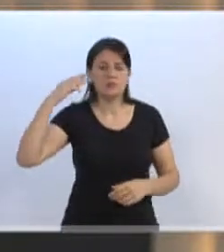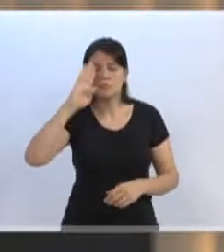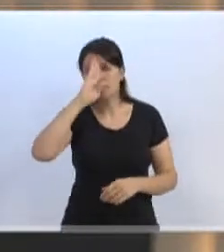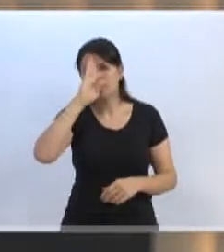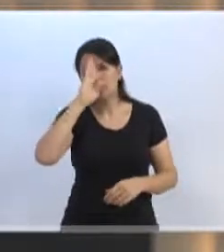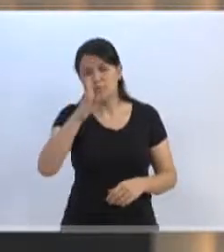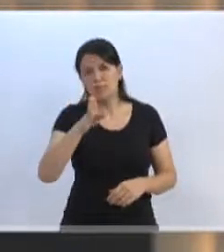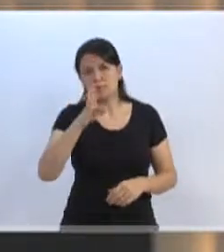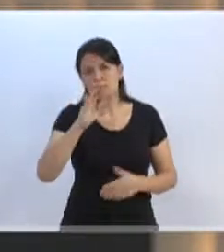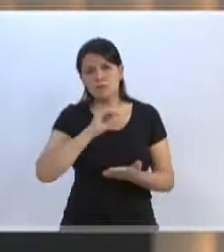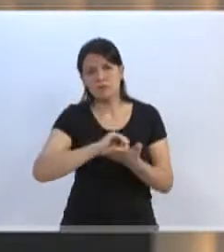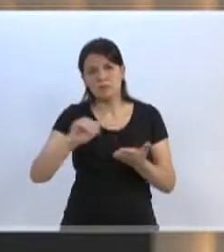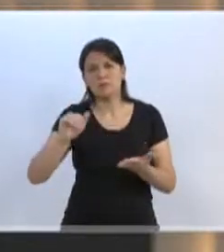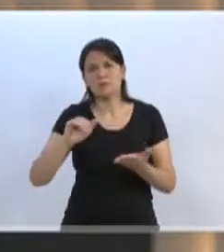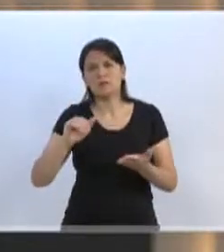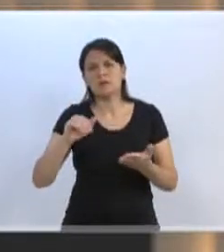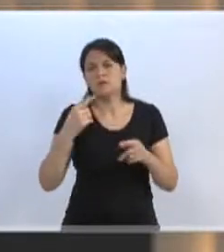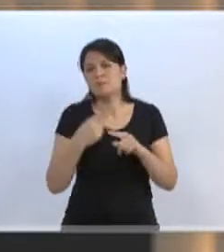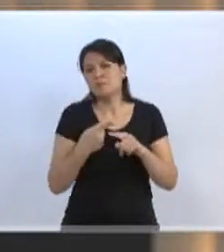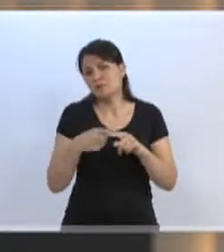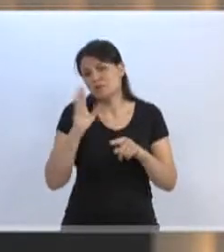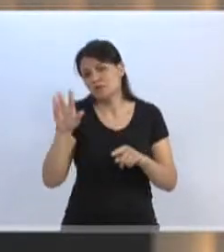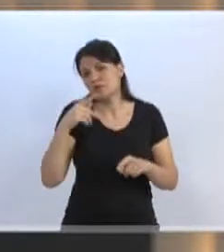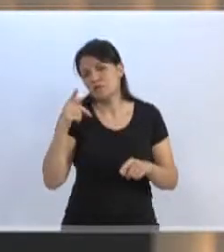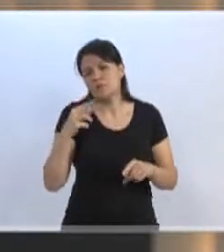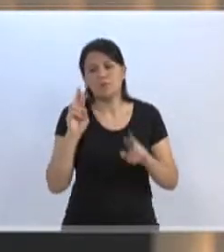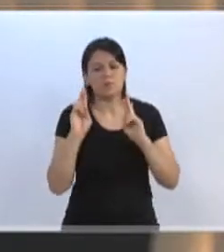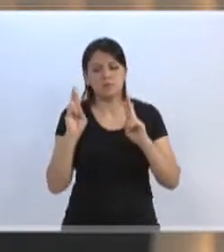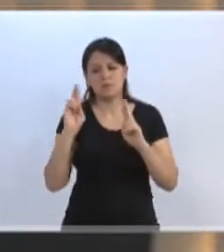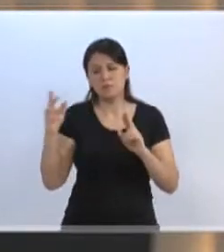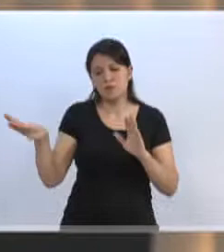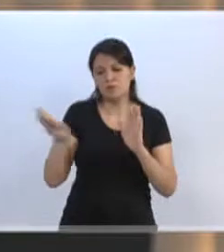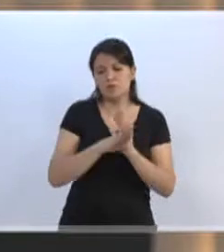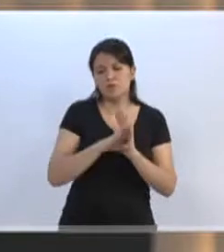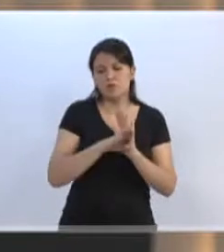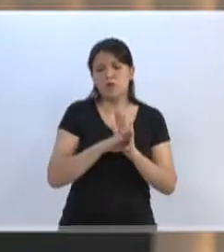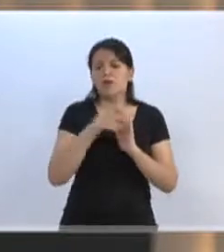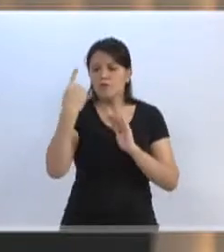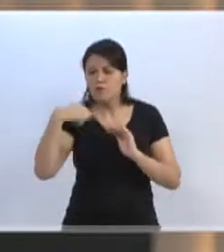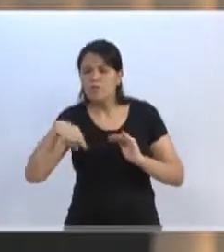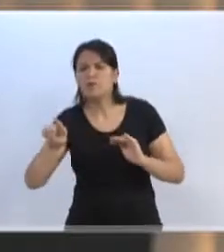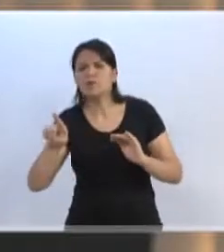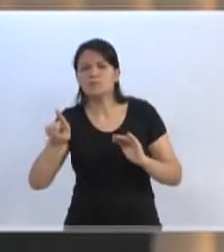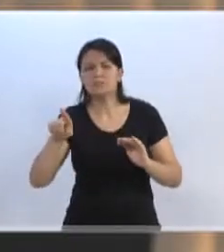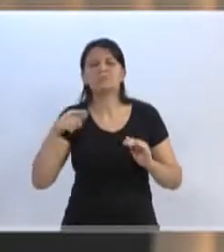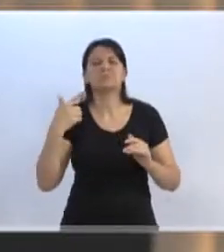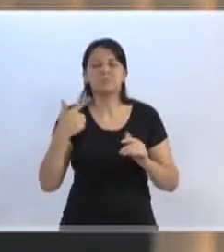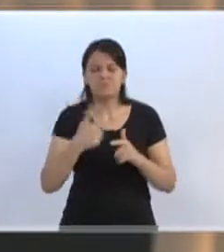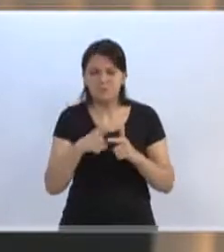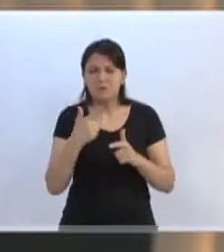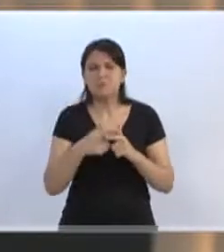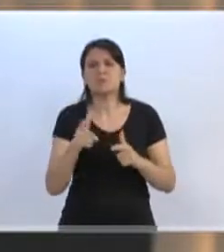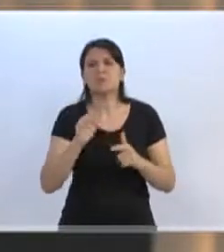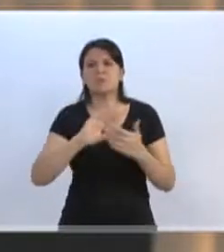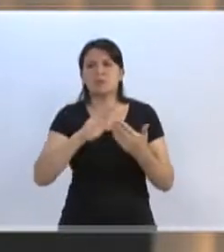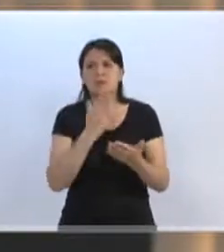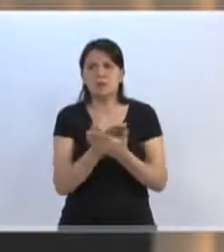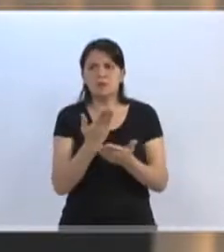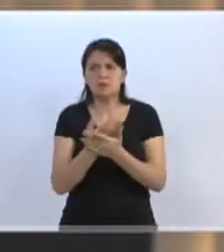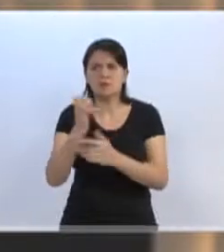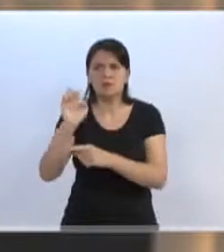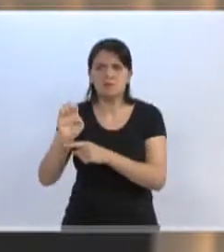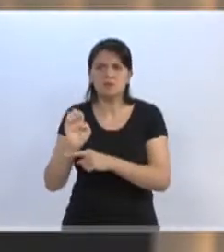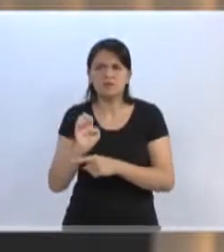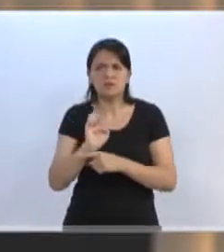do secretário também porque já que ele disse que não espera chegar até ele nós vamos fazer chegar os problemas das nossas escolas estaduais até